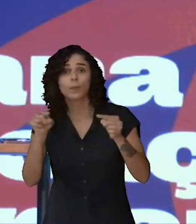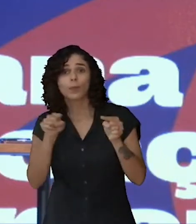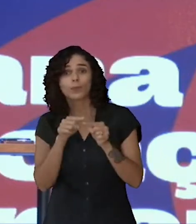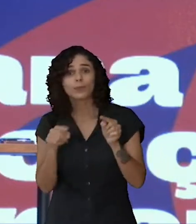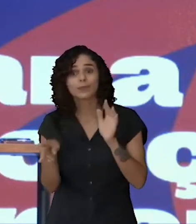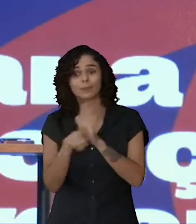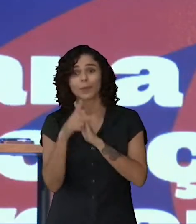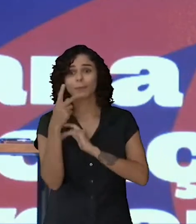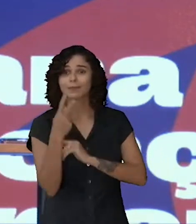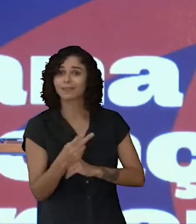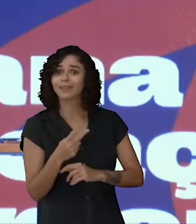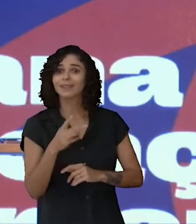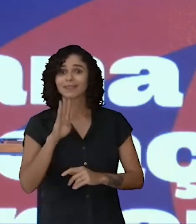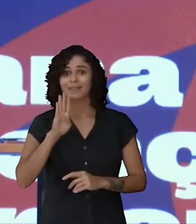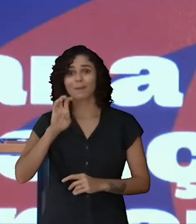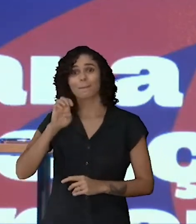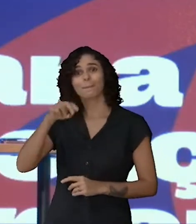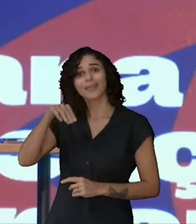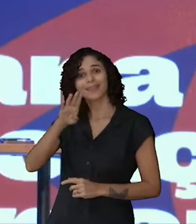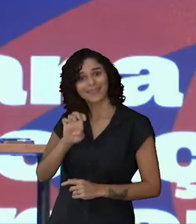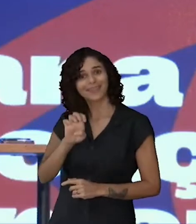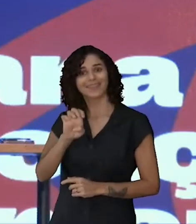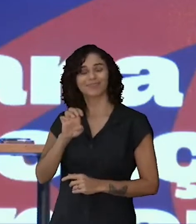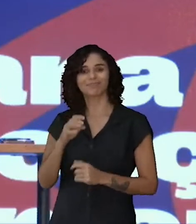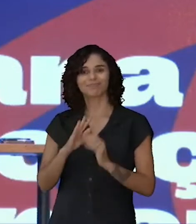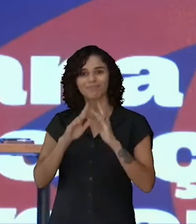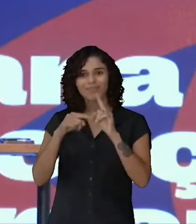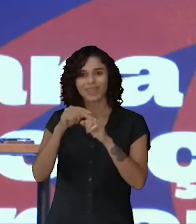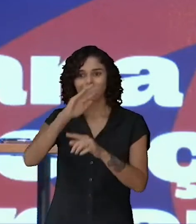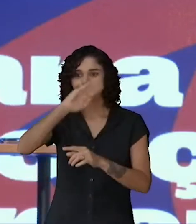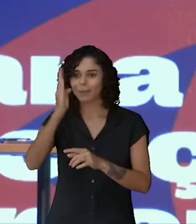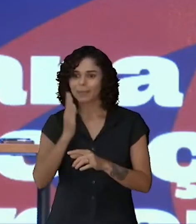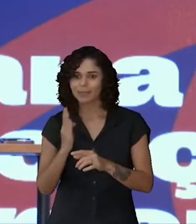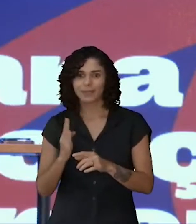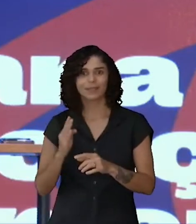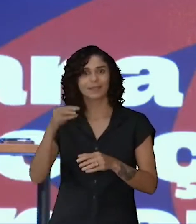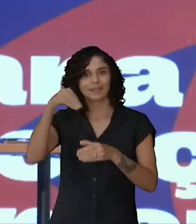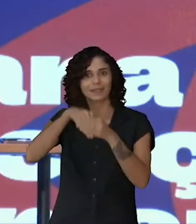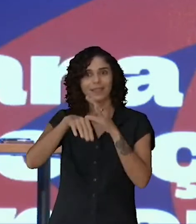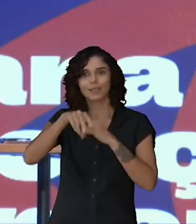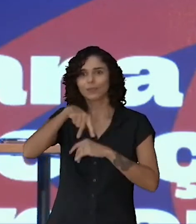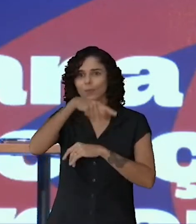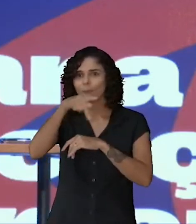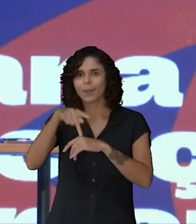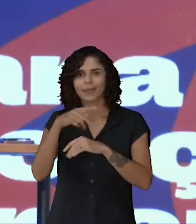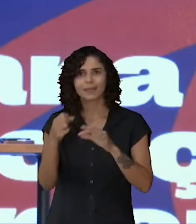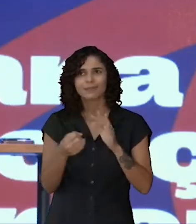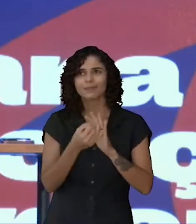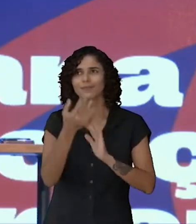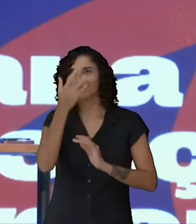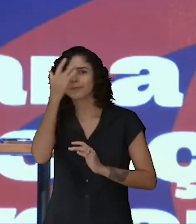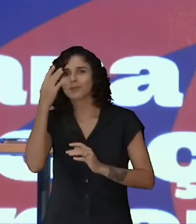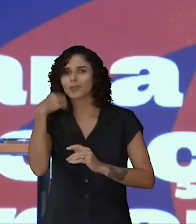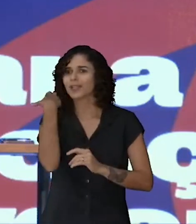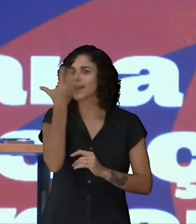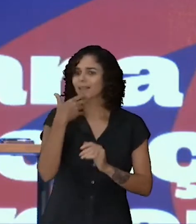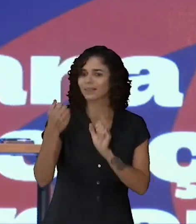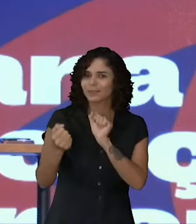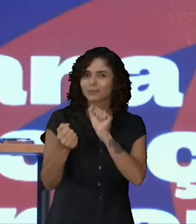a igreja brasileira cantou e cantou muito. E muita gente foi salva, e muita gente foi